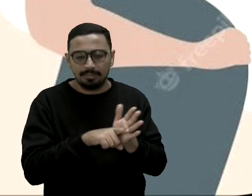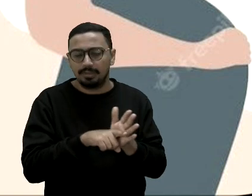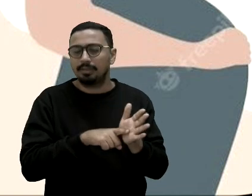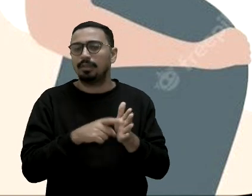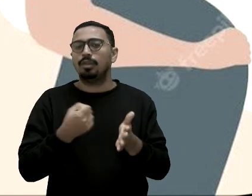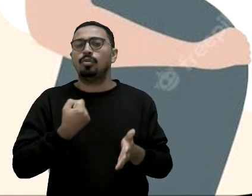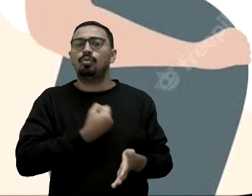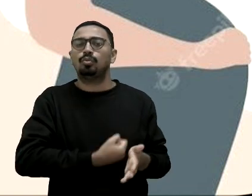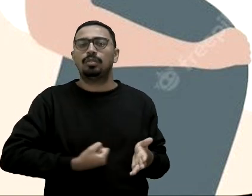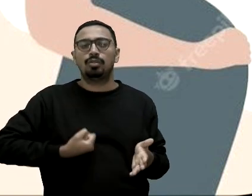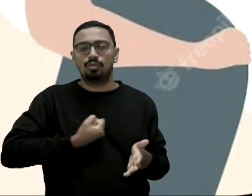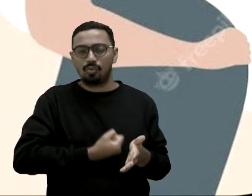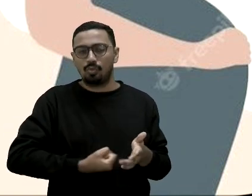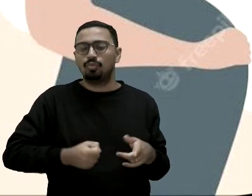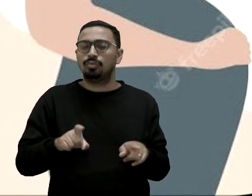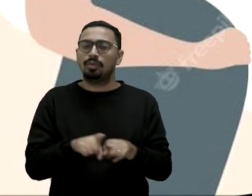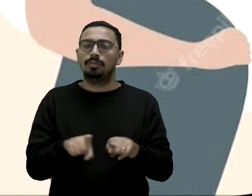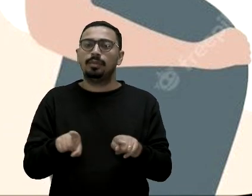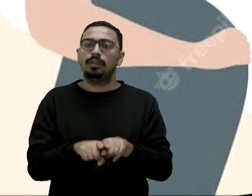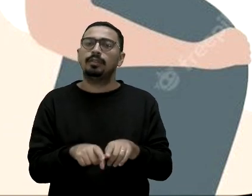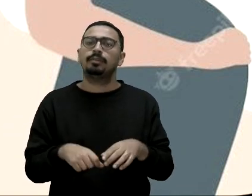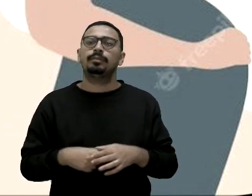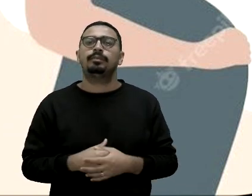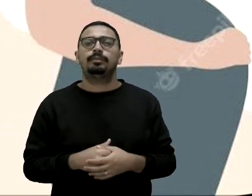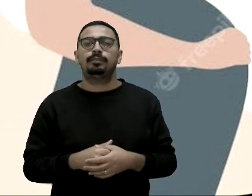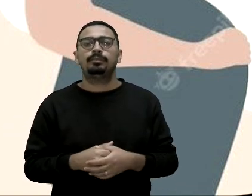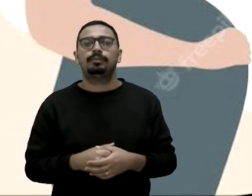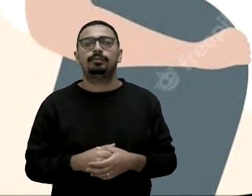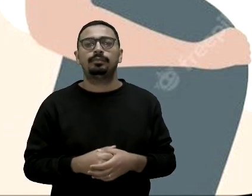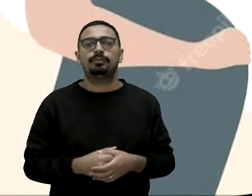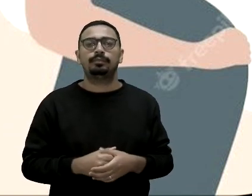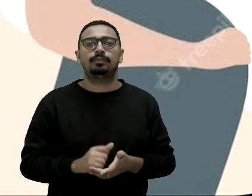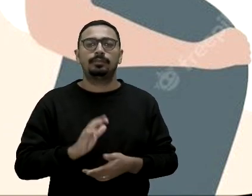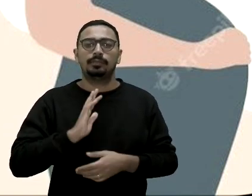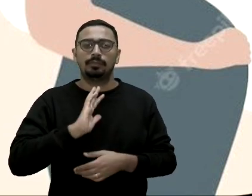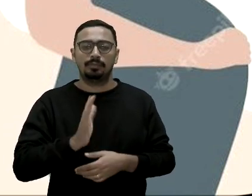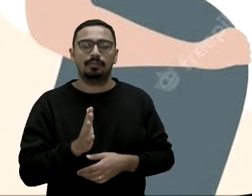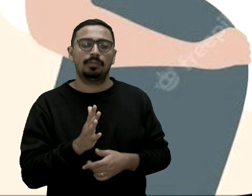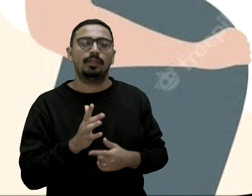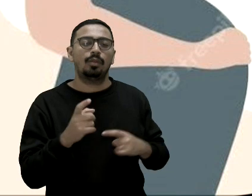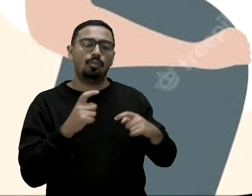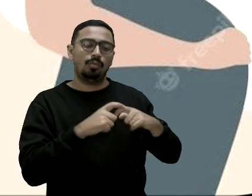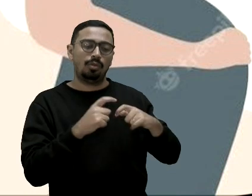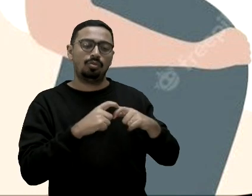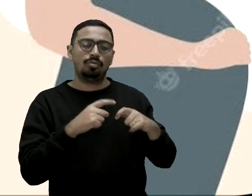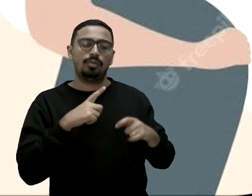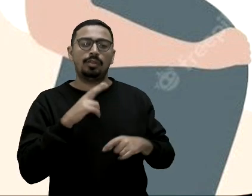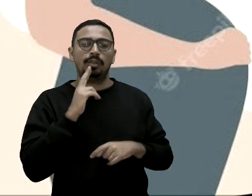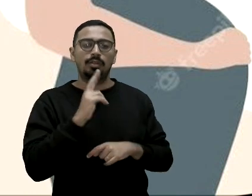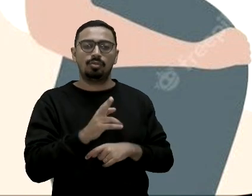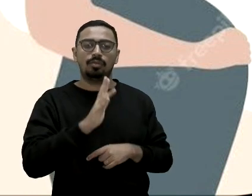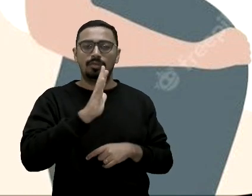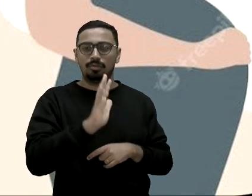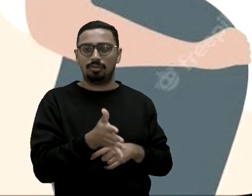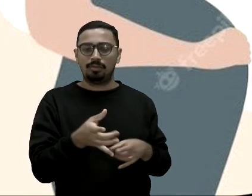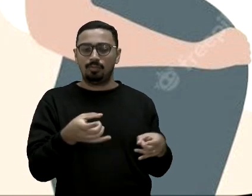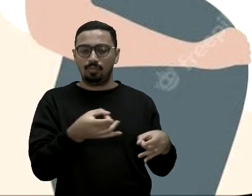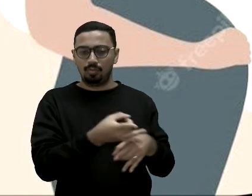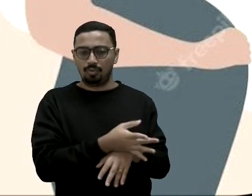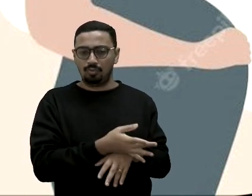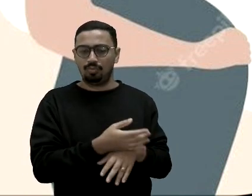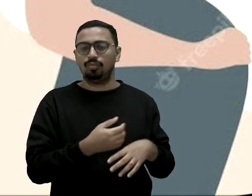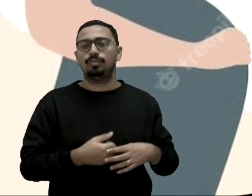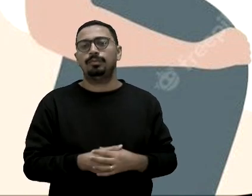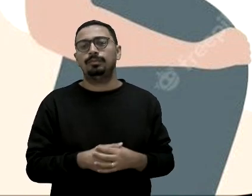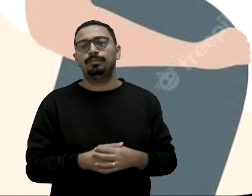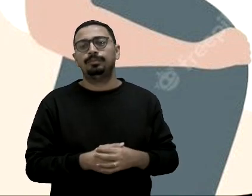ultrassom e sendo a próxima consulta com o médico, já com esses resultados em mão. Nós temos